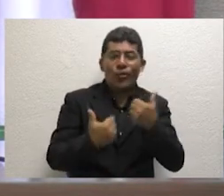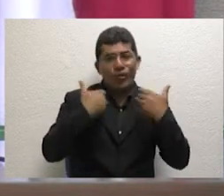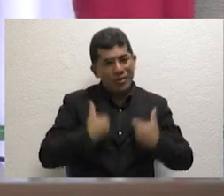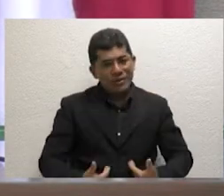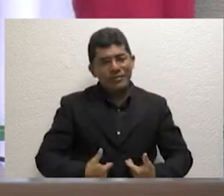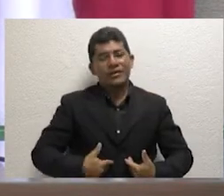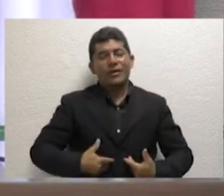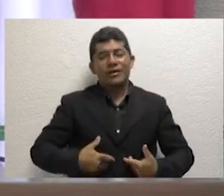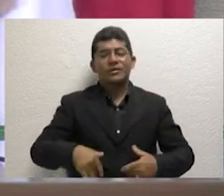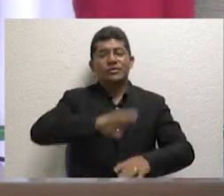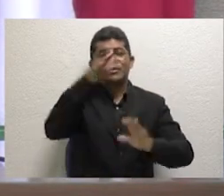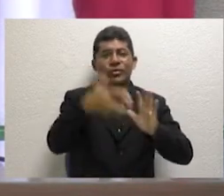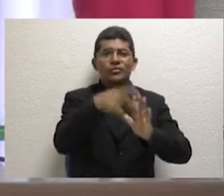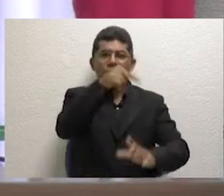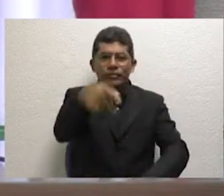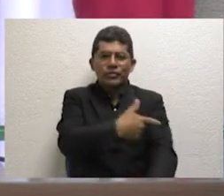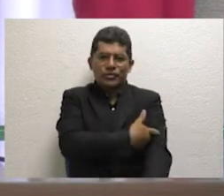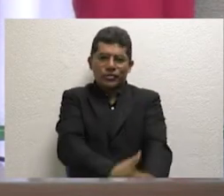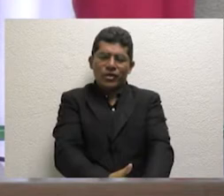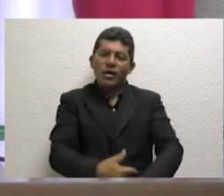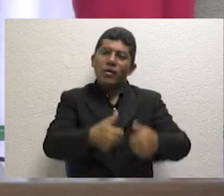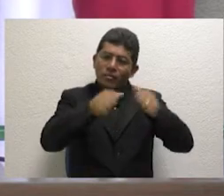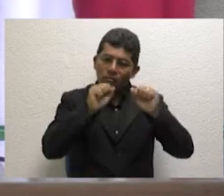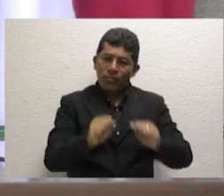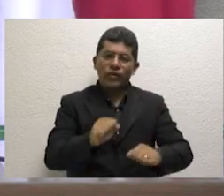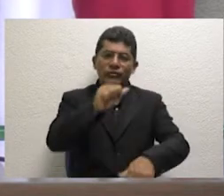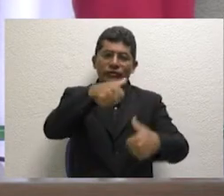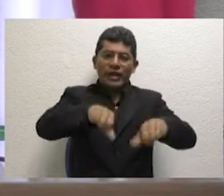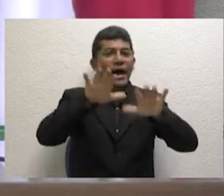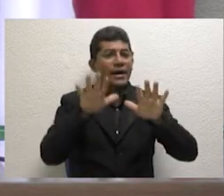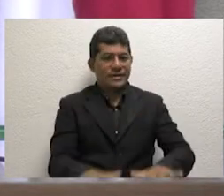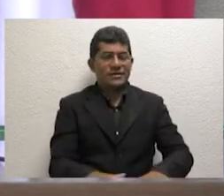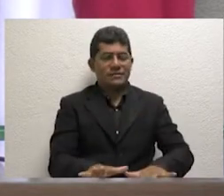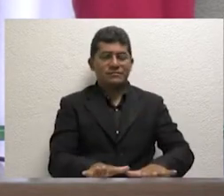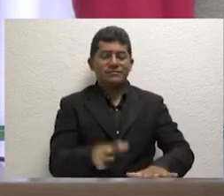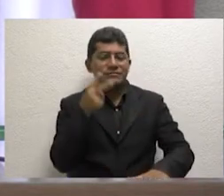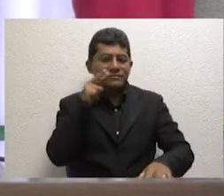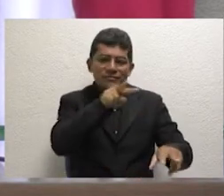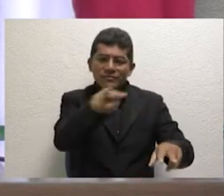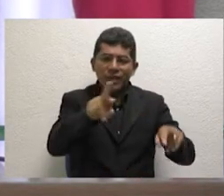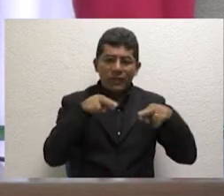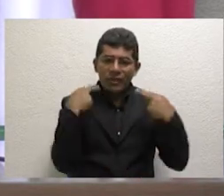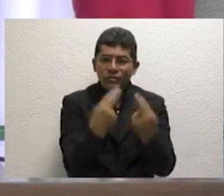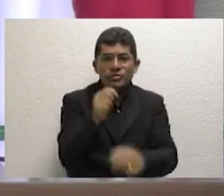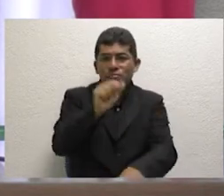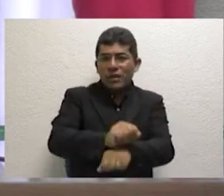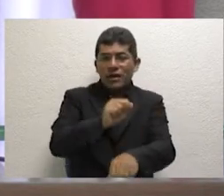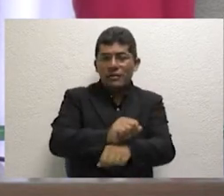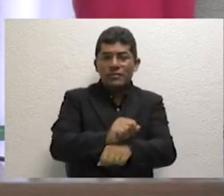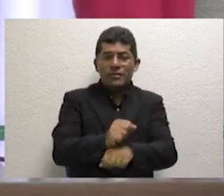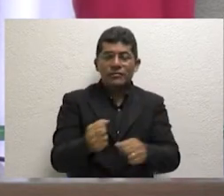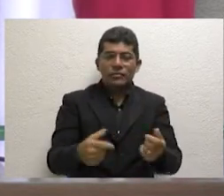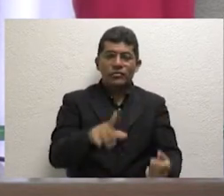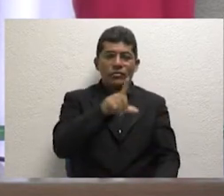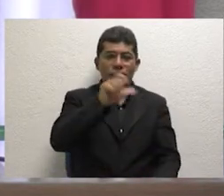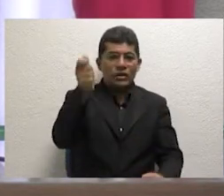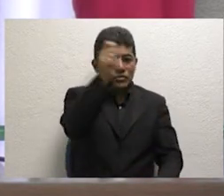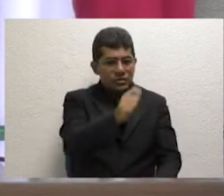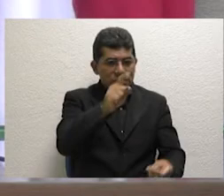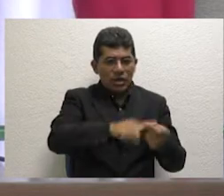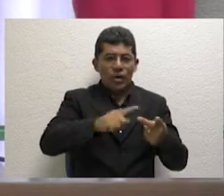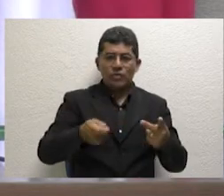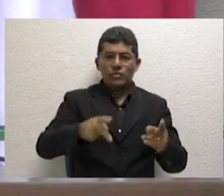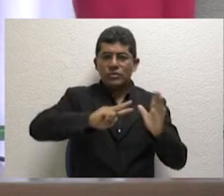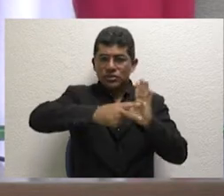e os colegas os professores são educados que podem ficar aqui enquanto estamos aguardando aqui com o Lambert com os companheiros aqui